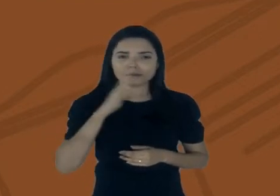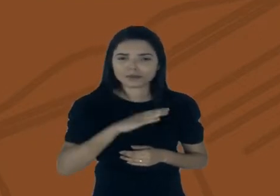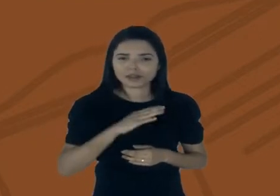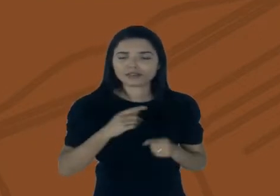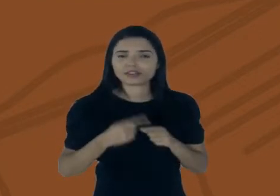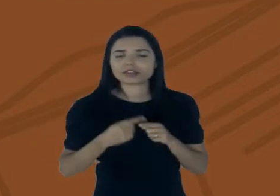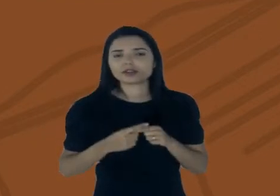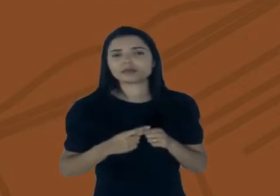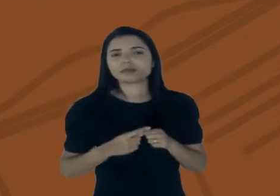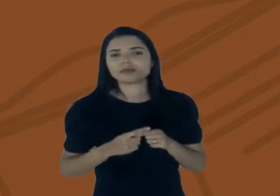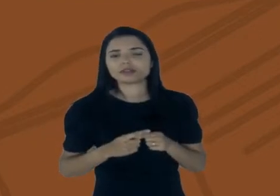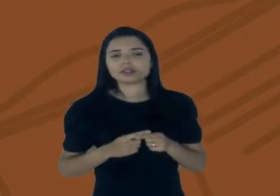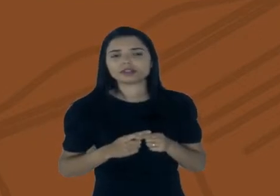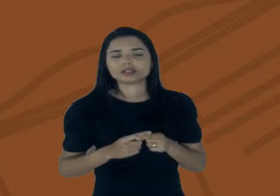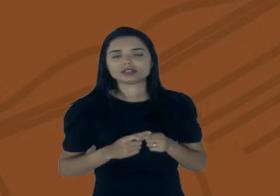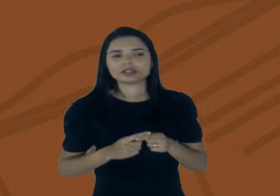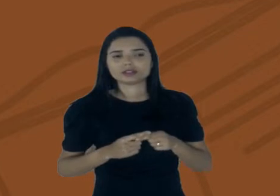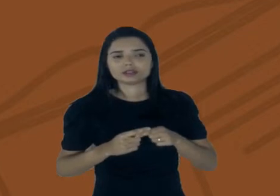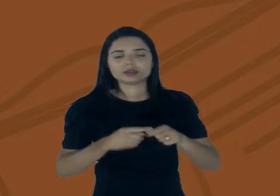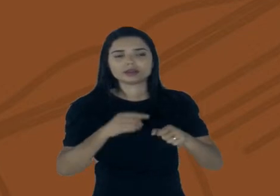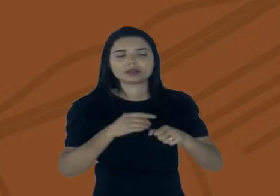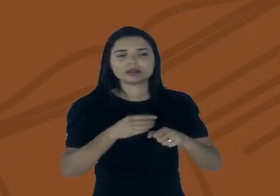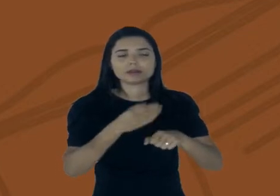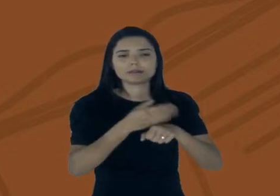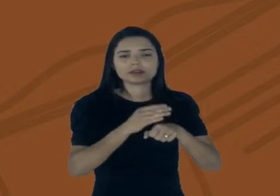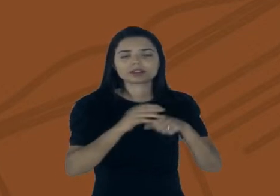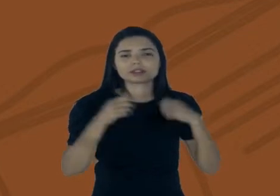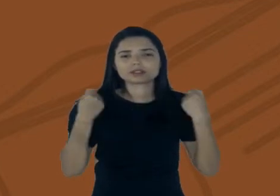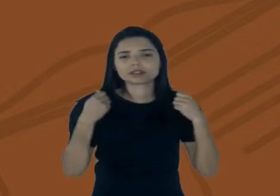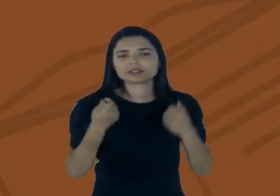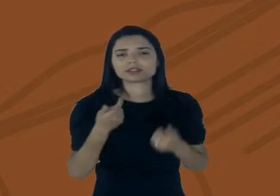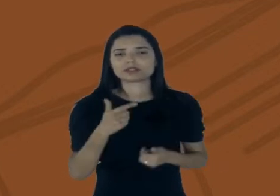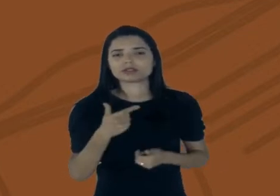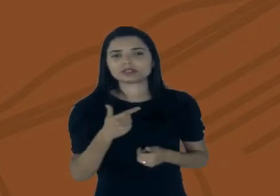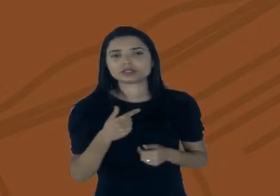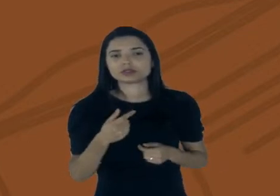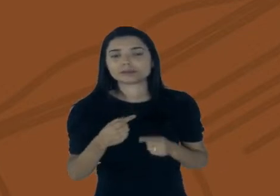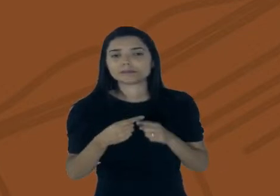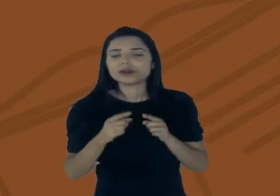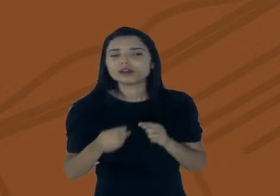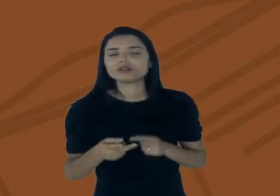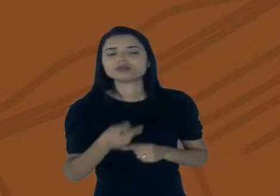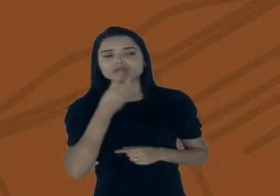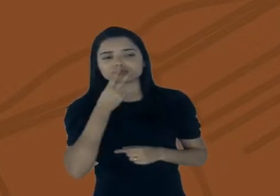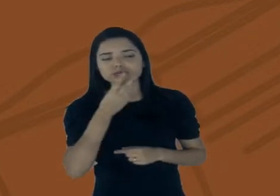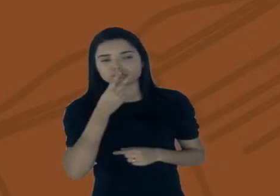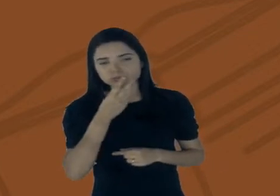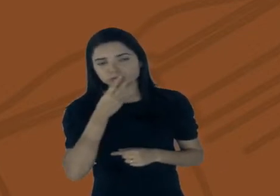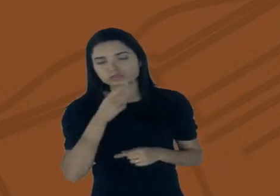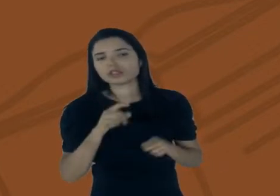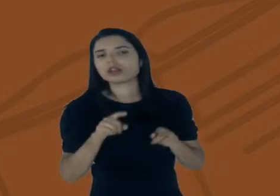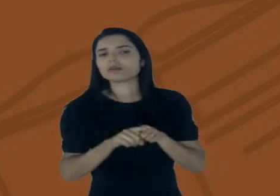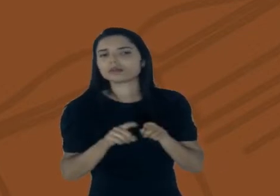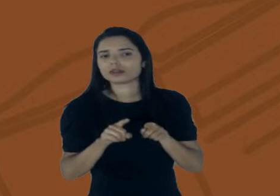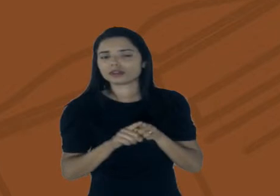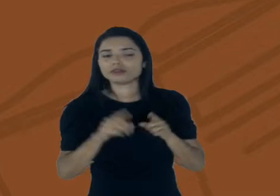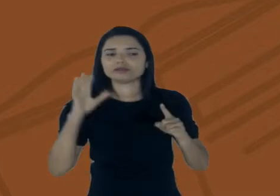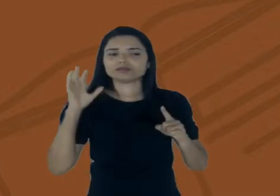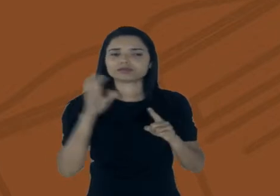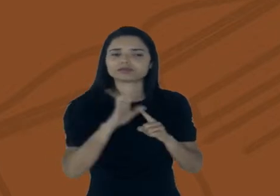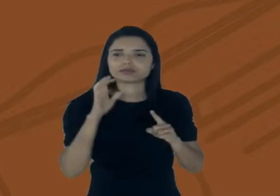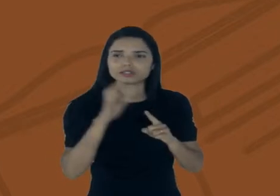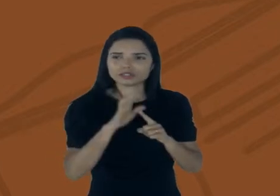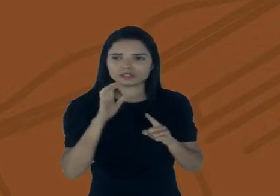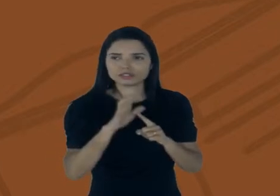o fumo e o consumo elevado de álcool e bebidas alcoólicas, né, e a falta de exercício físico, eles são os